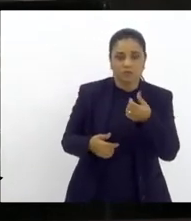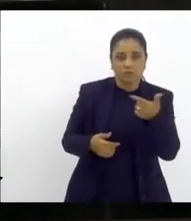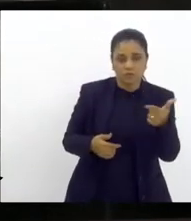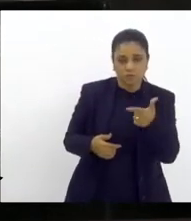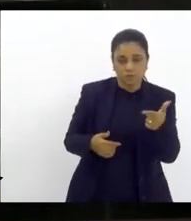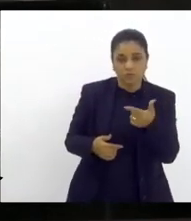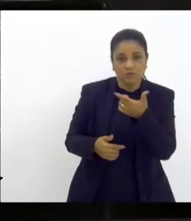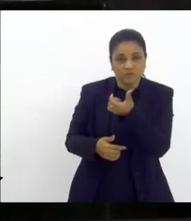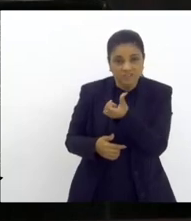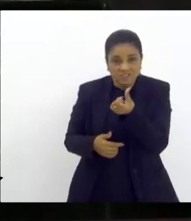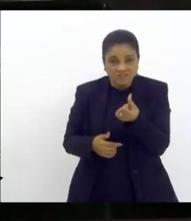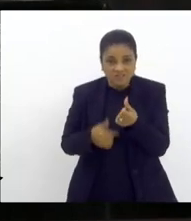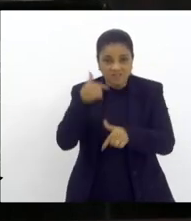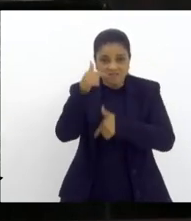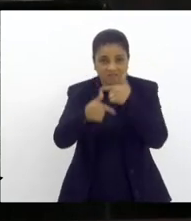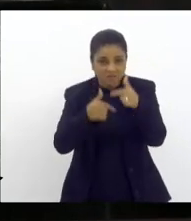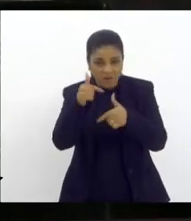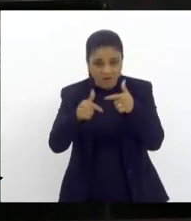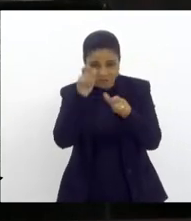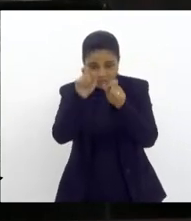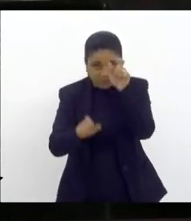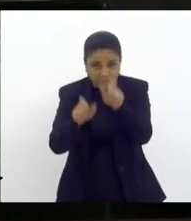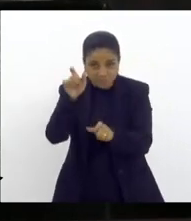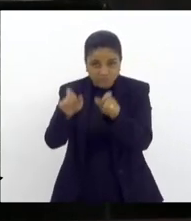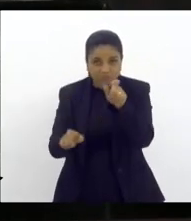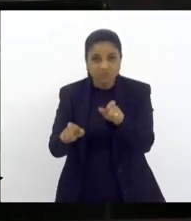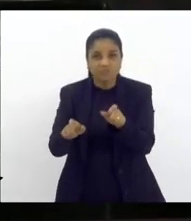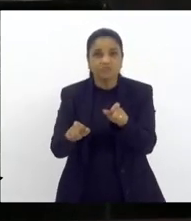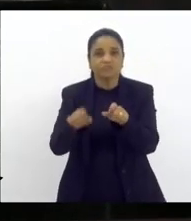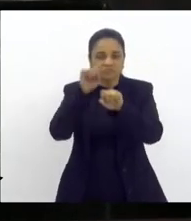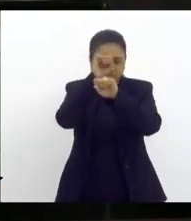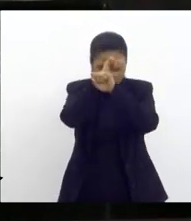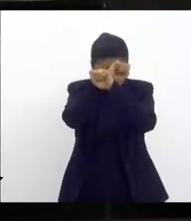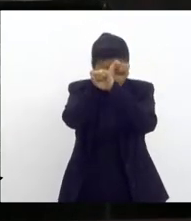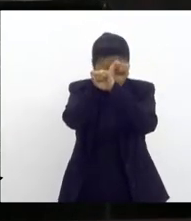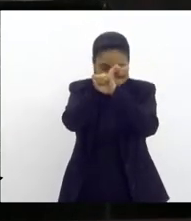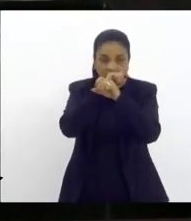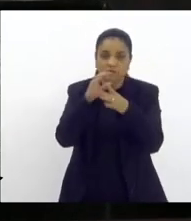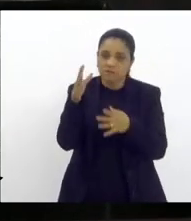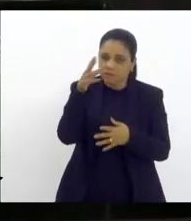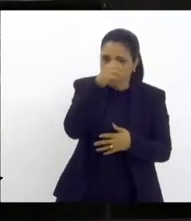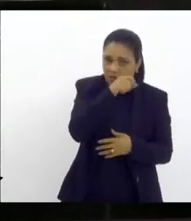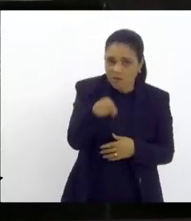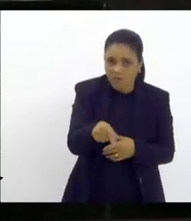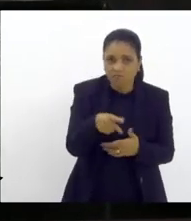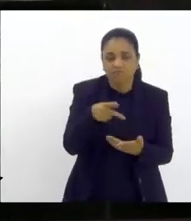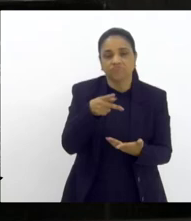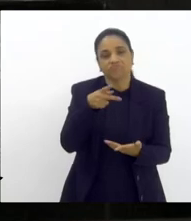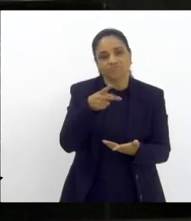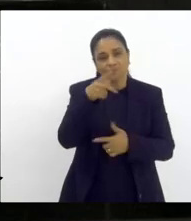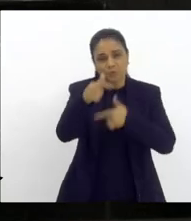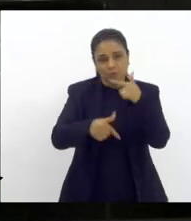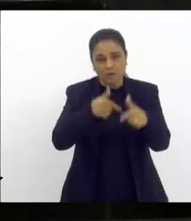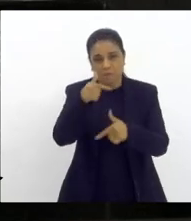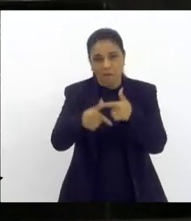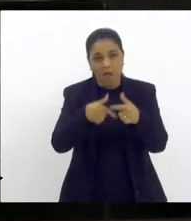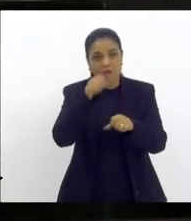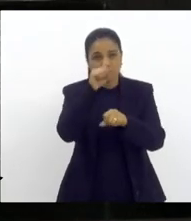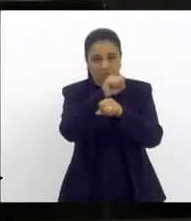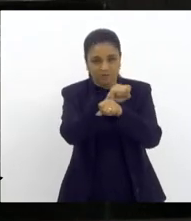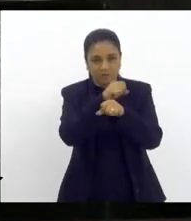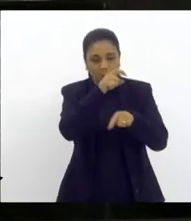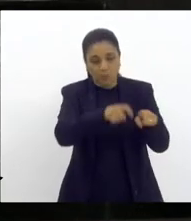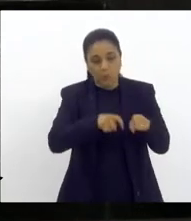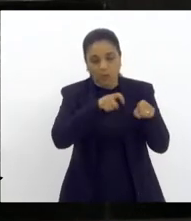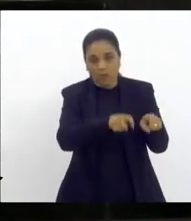trabalhadores ali foram atendidos resgatados nessa condição de trabalho análogo à escravidão e